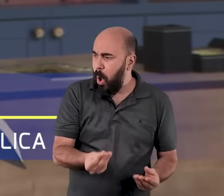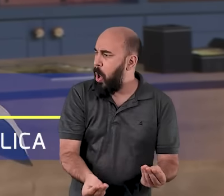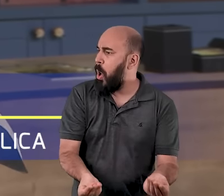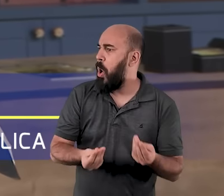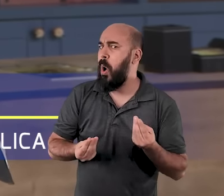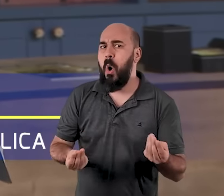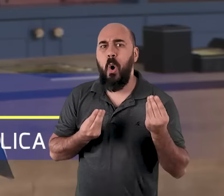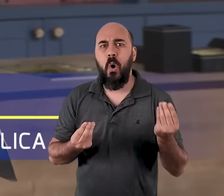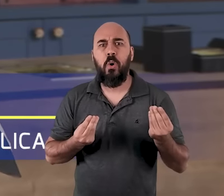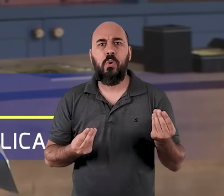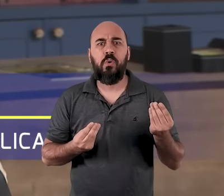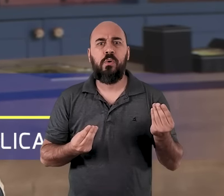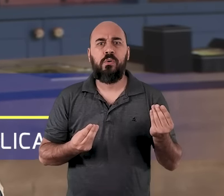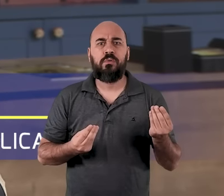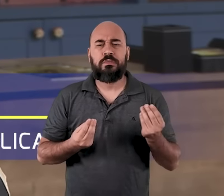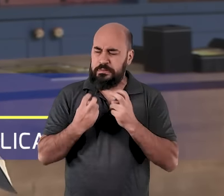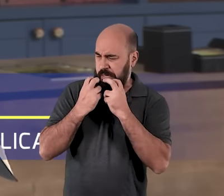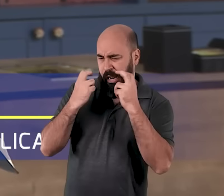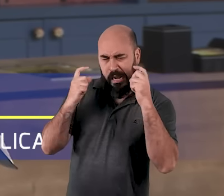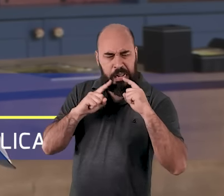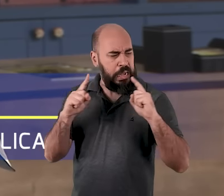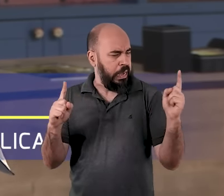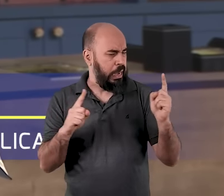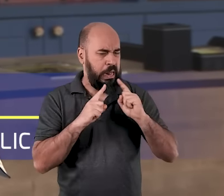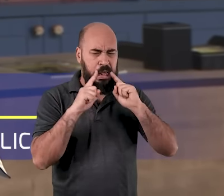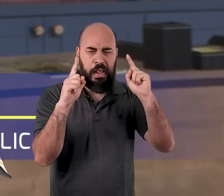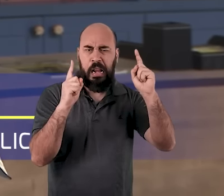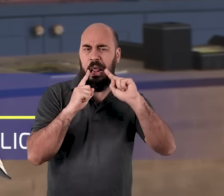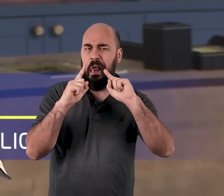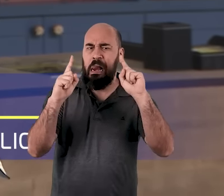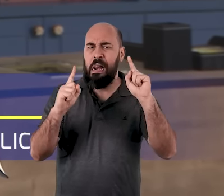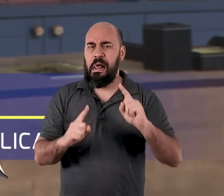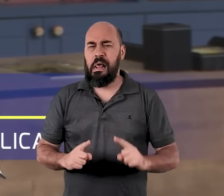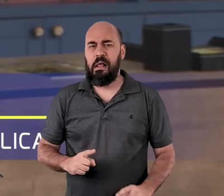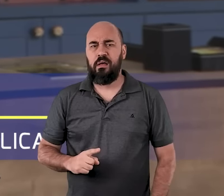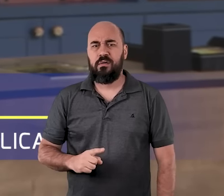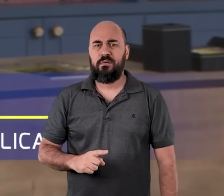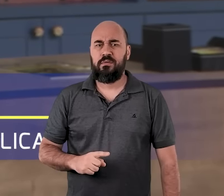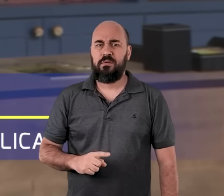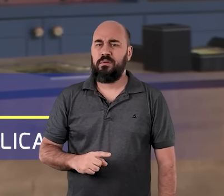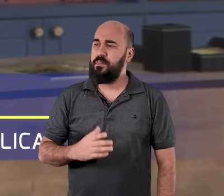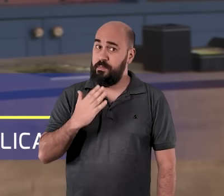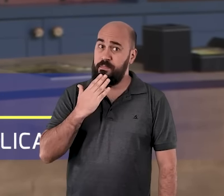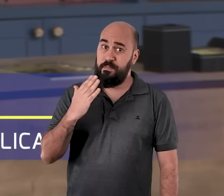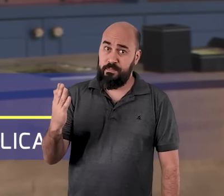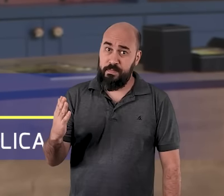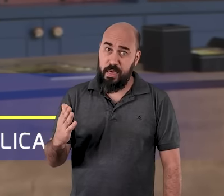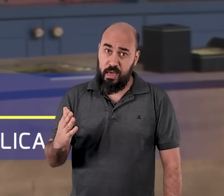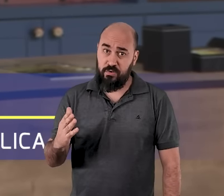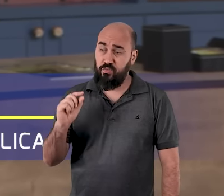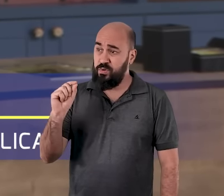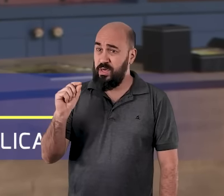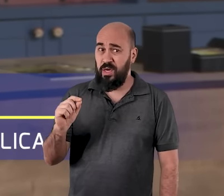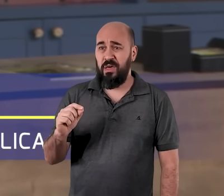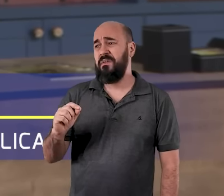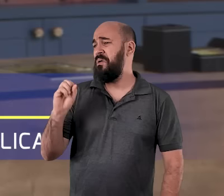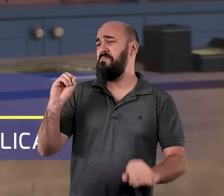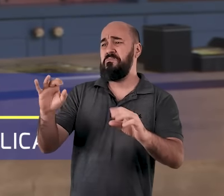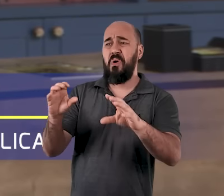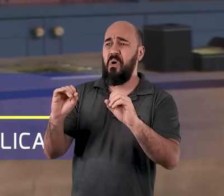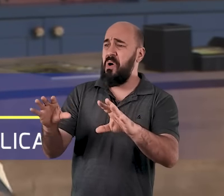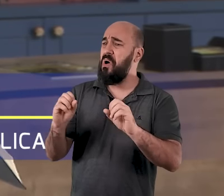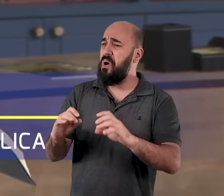e ficam cientes dessa situação, eles é que dizem, eles pedem com insistência que Jesus se